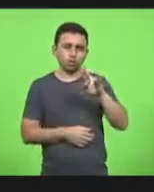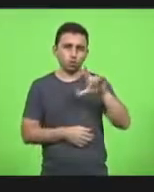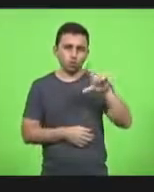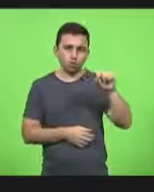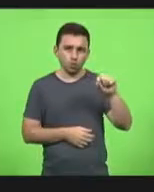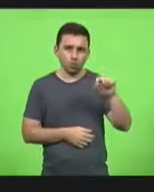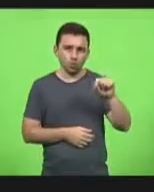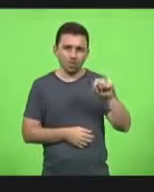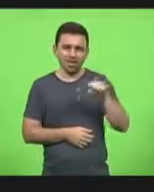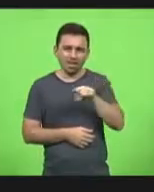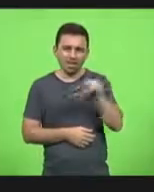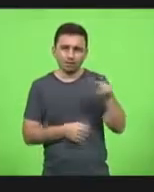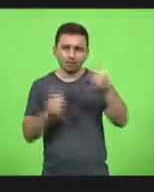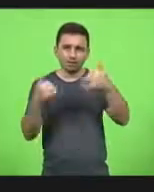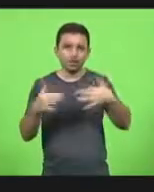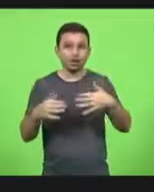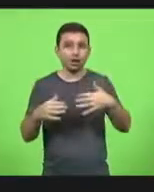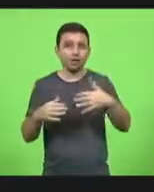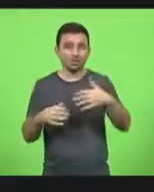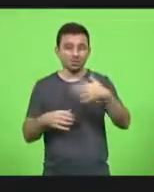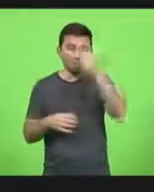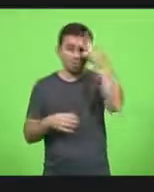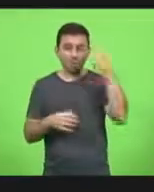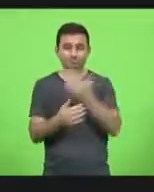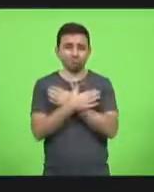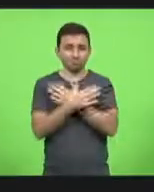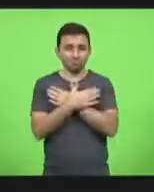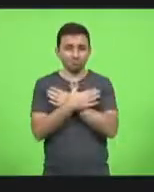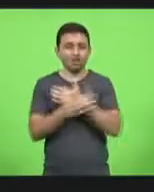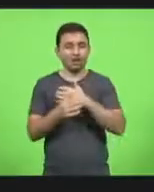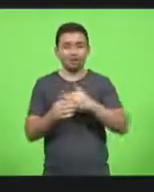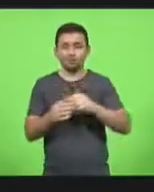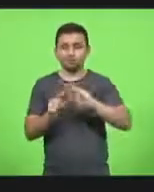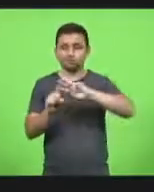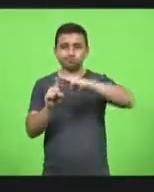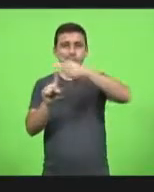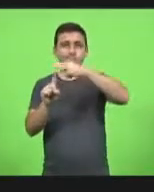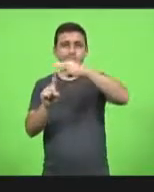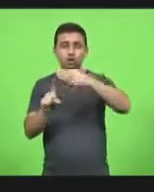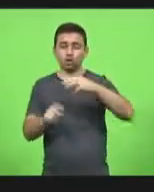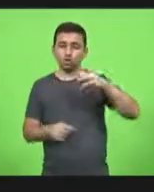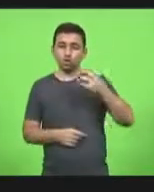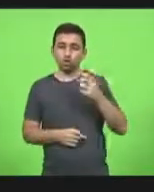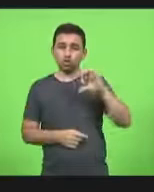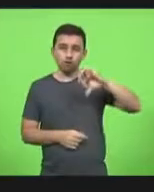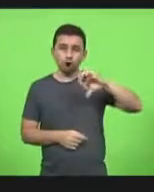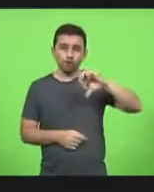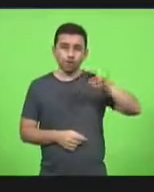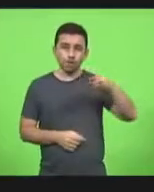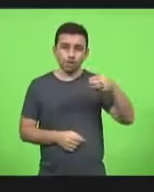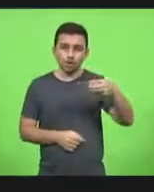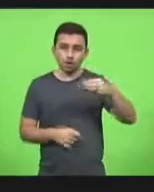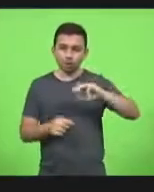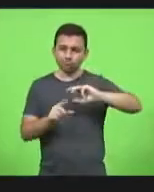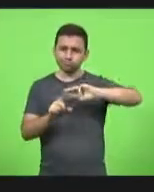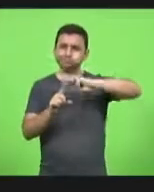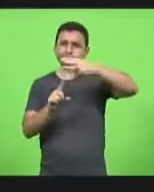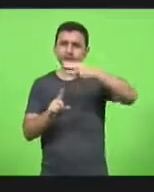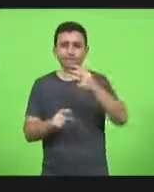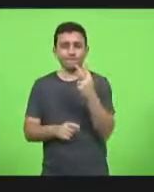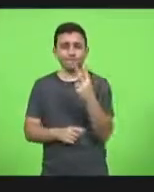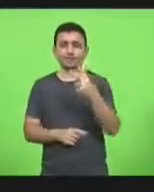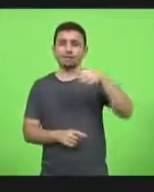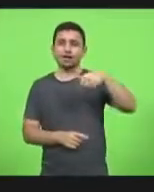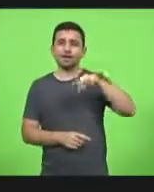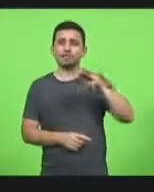desse ano, o número de desempregados triplicou, passou de 9 milhões para 27 milhões. E quando